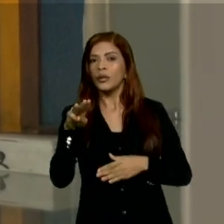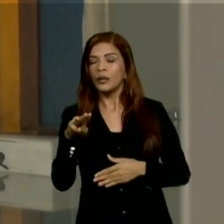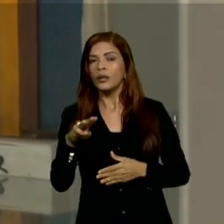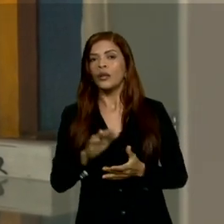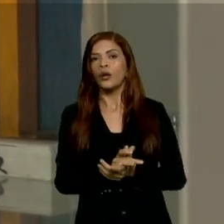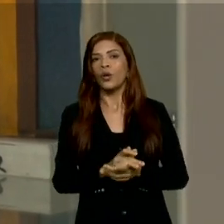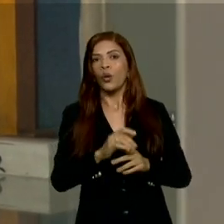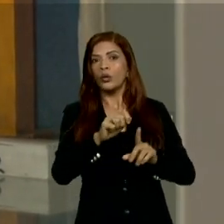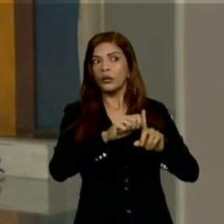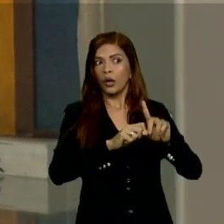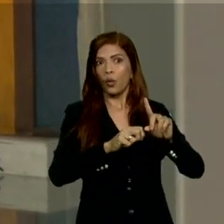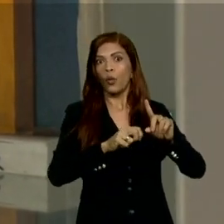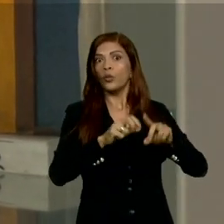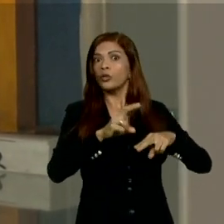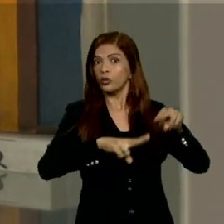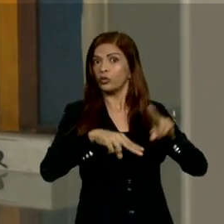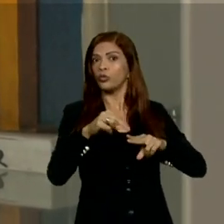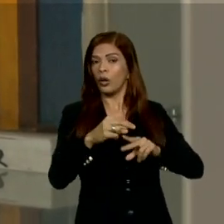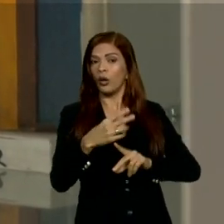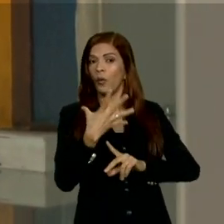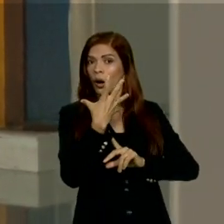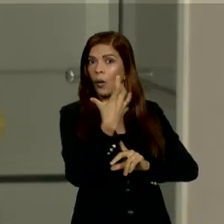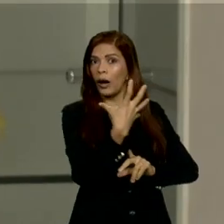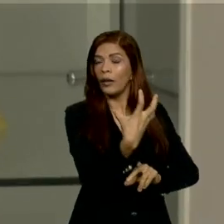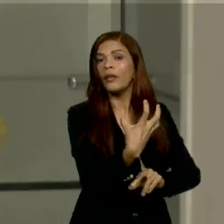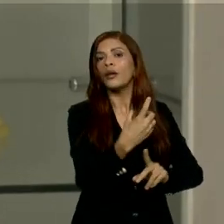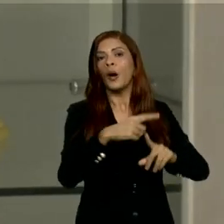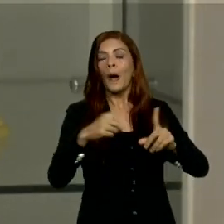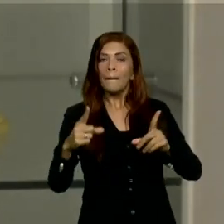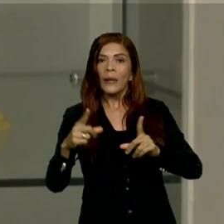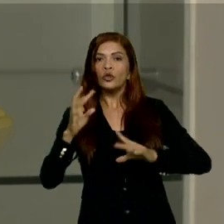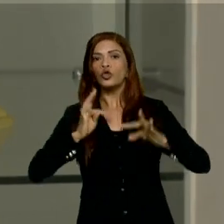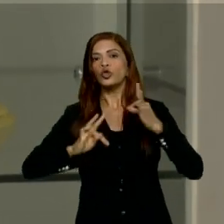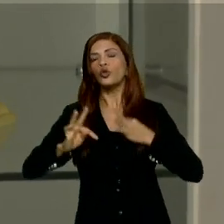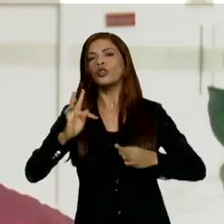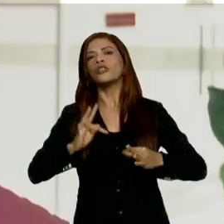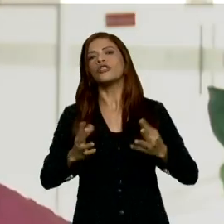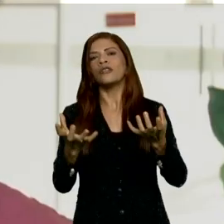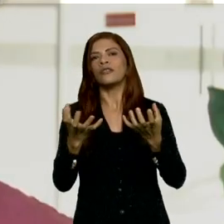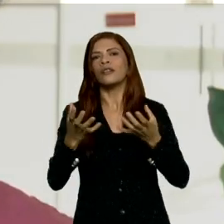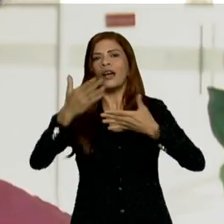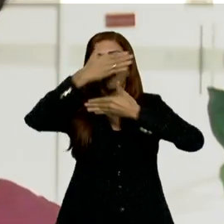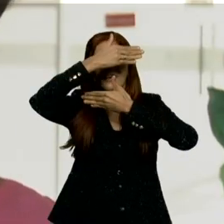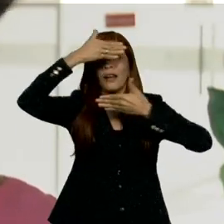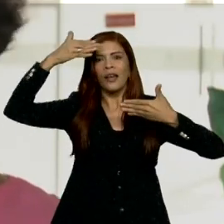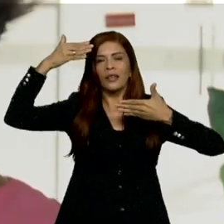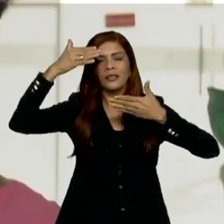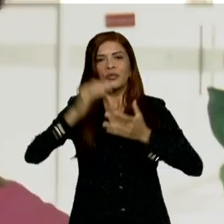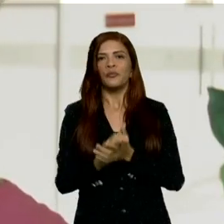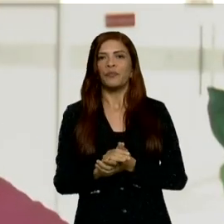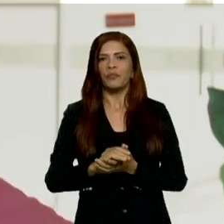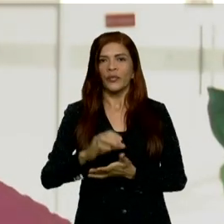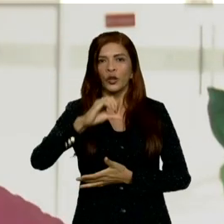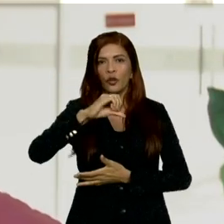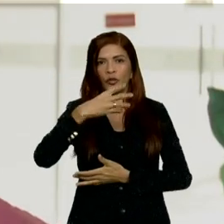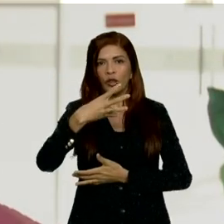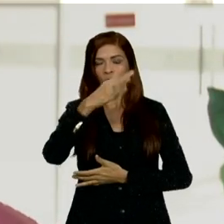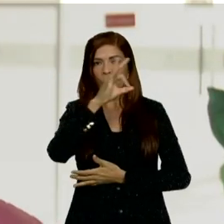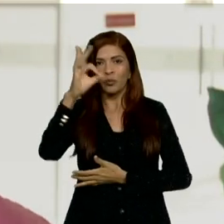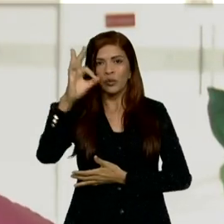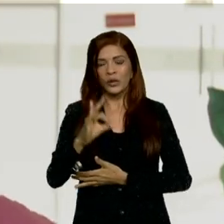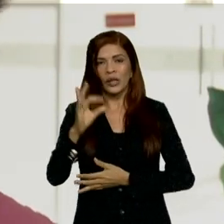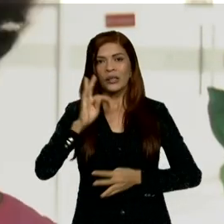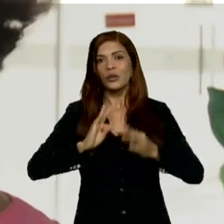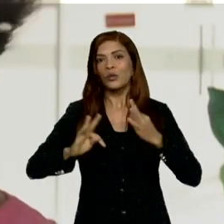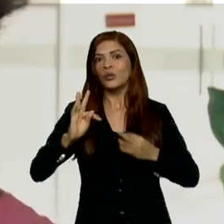São João ser um atrativo a maioria dos Viajantes está em busca de lazer e que 94% dos turistas